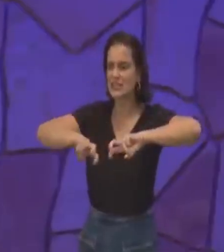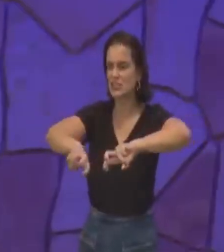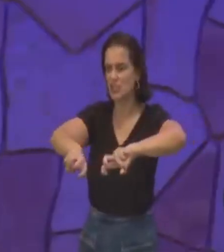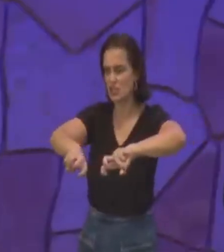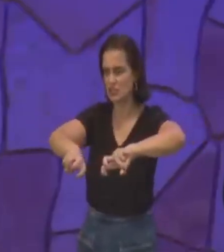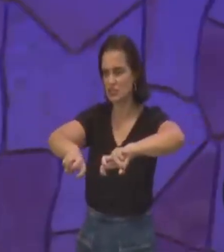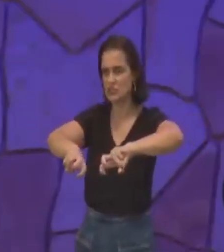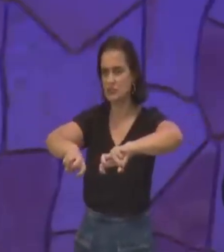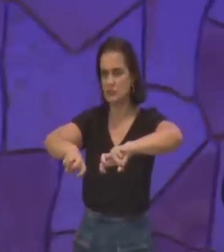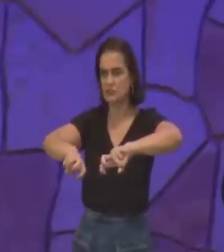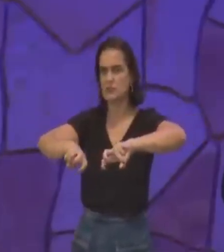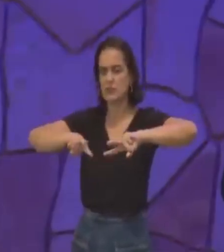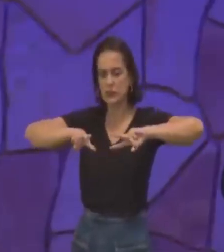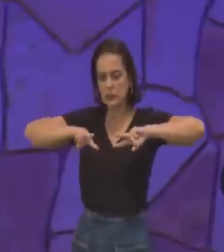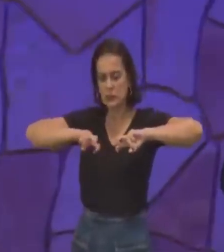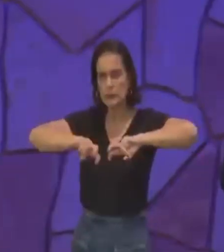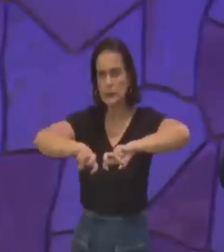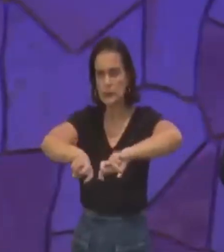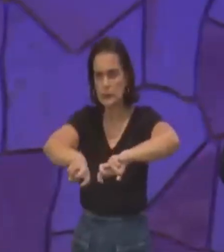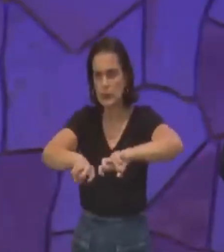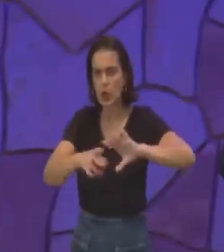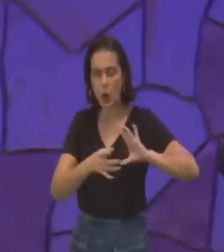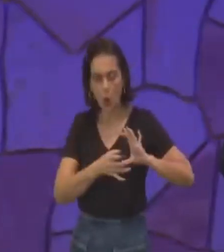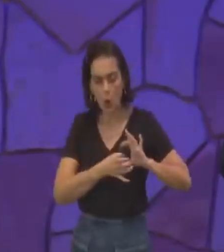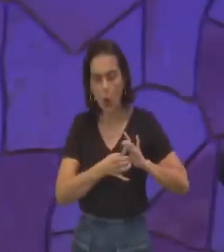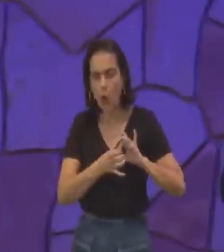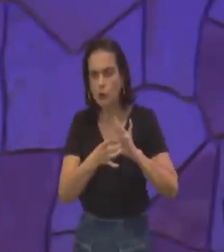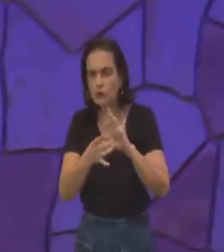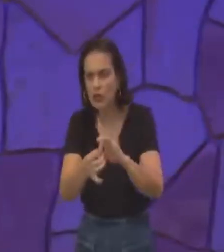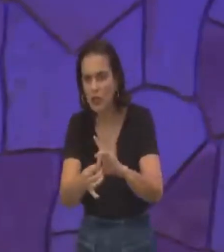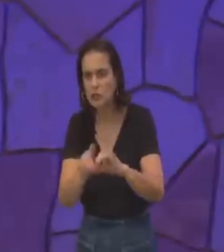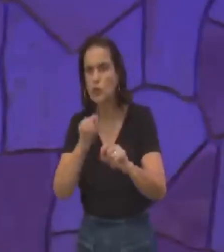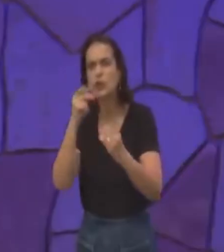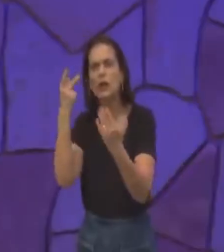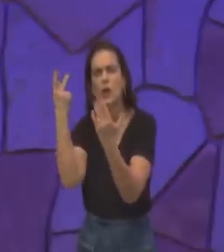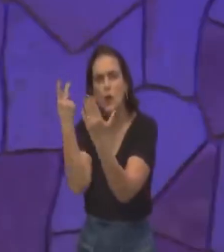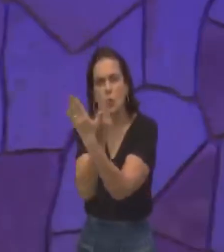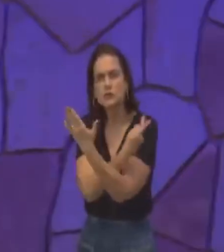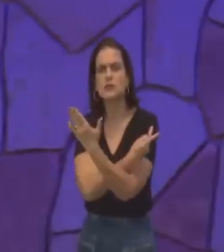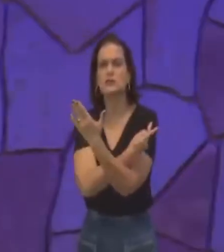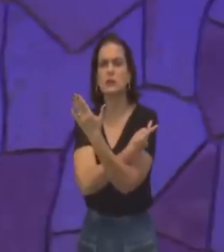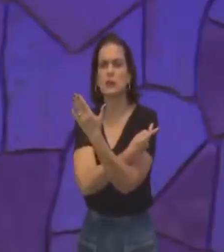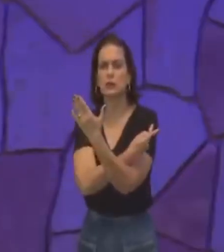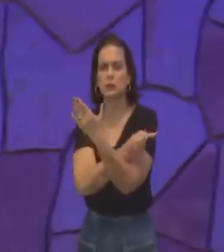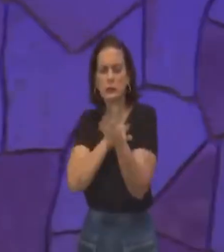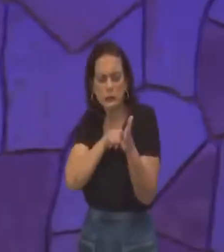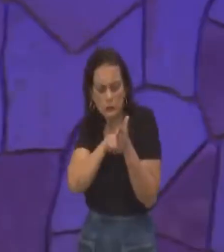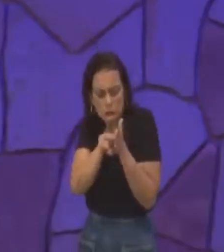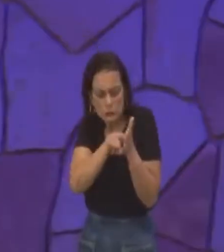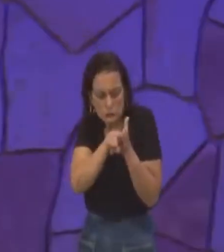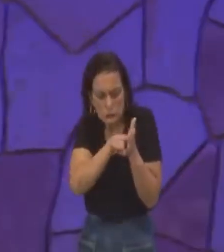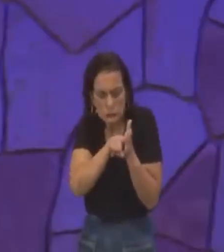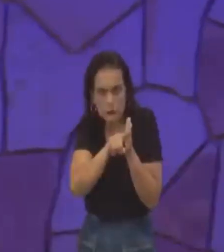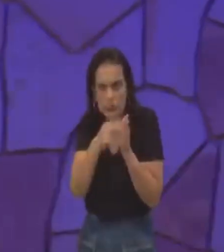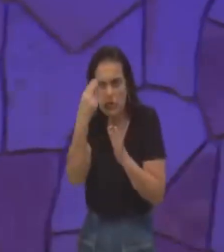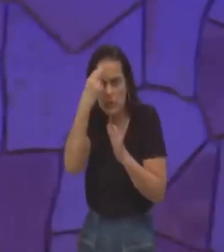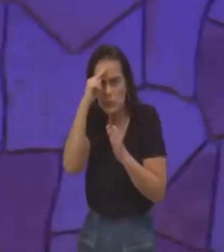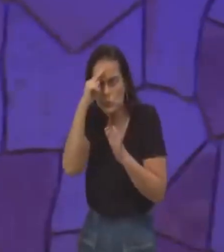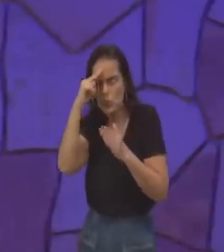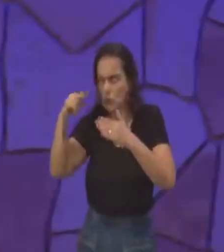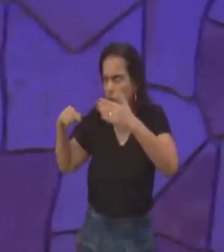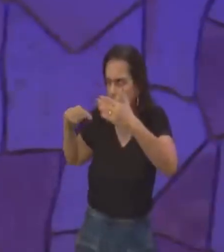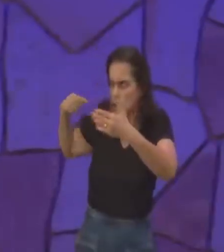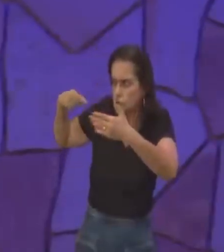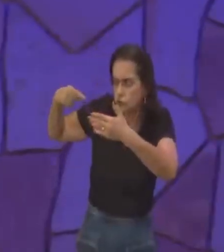homilética, da origem e contexto dos acontecimentos, da arqueologia bíblica e da própria história.